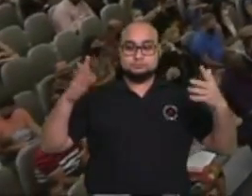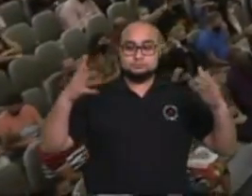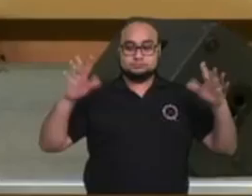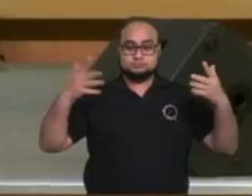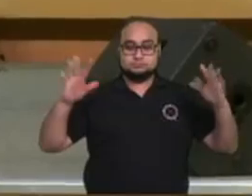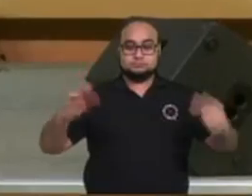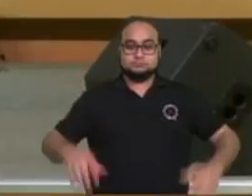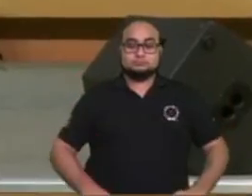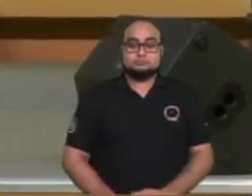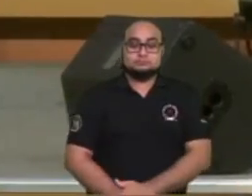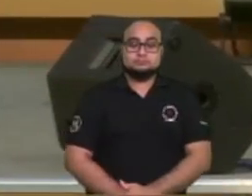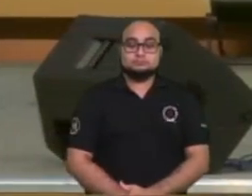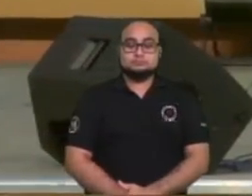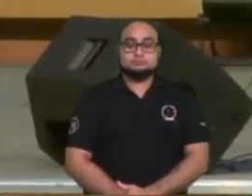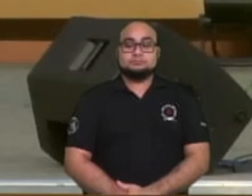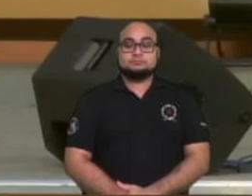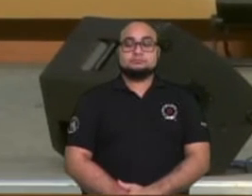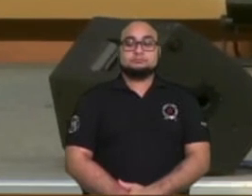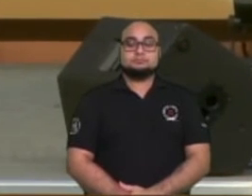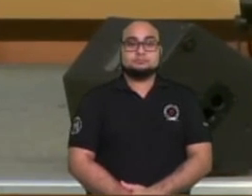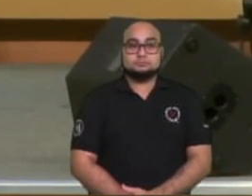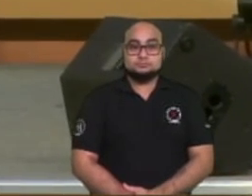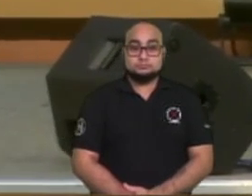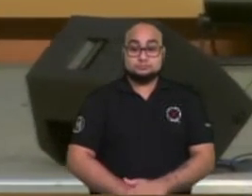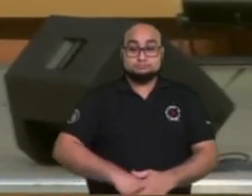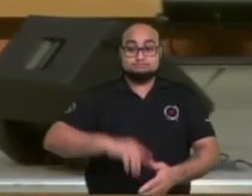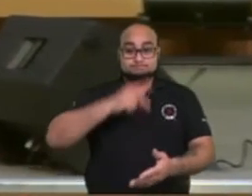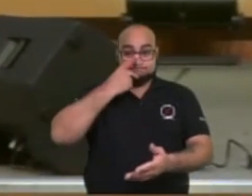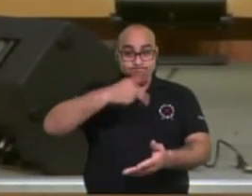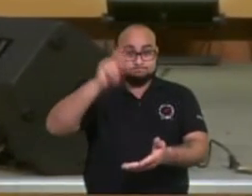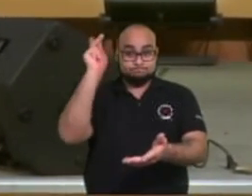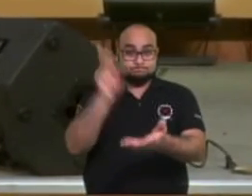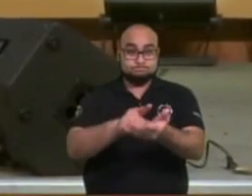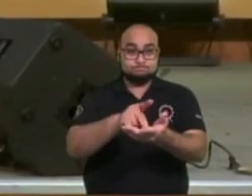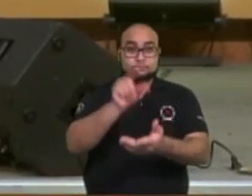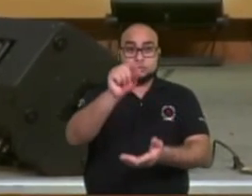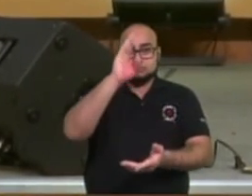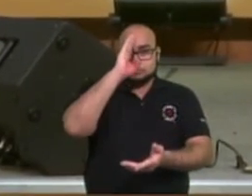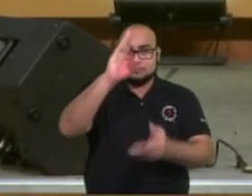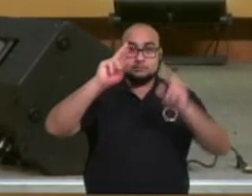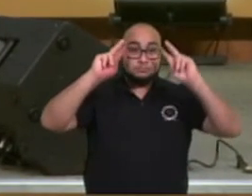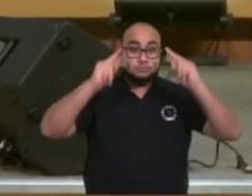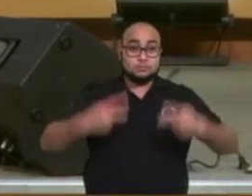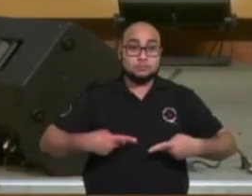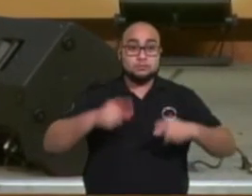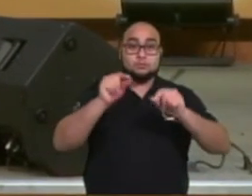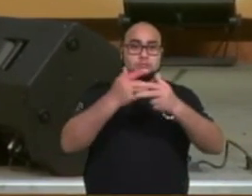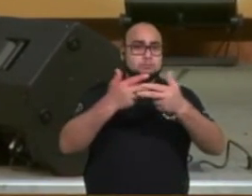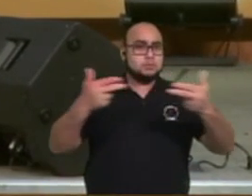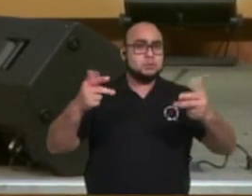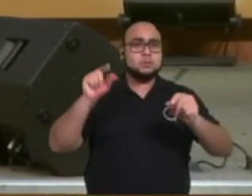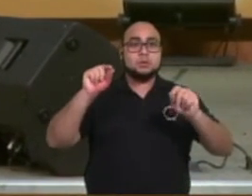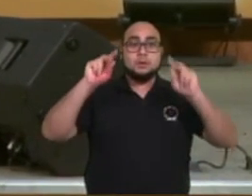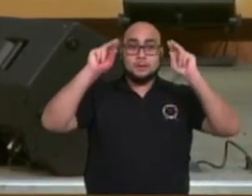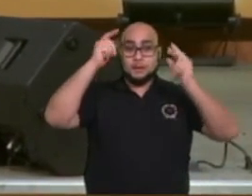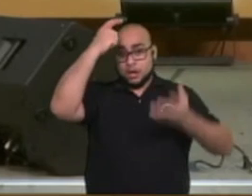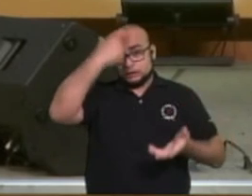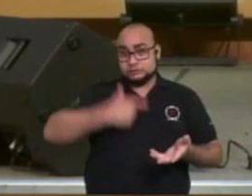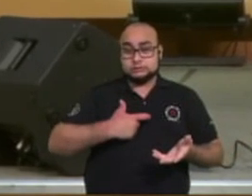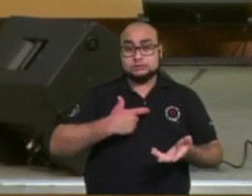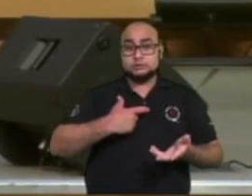e nessas verdades fundamentais do ser humano existe uma coisa no homem que aborrece a Deus soberba